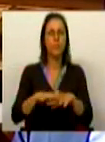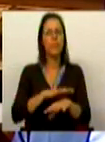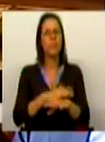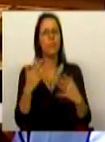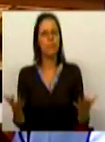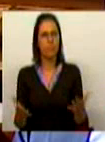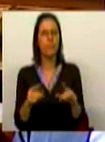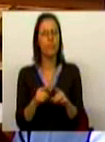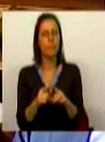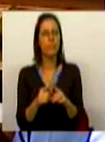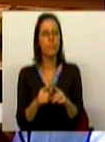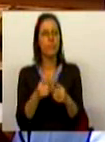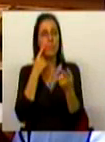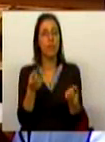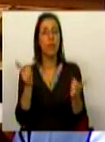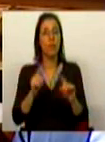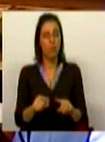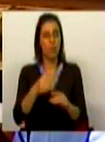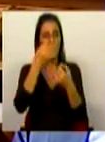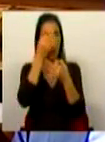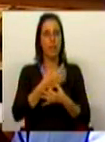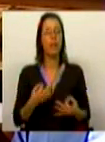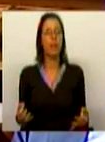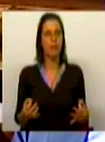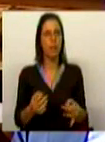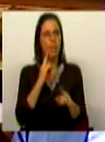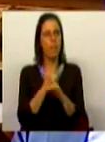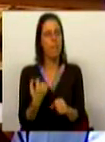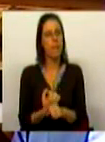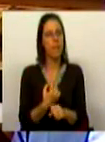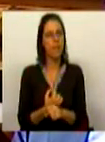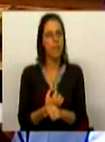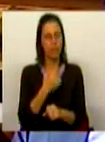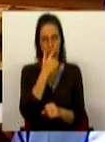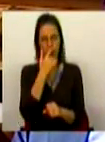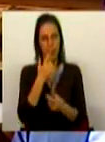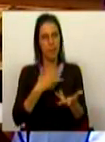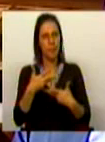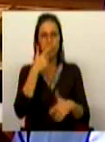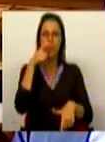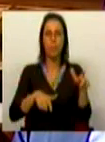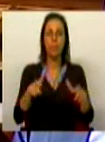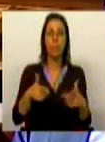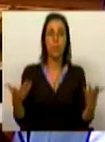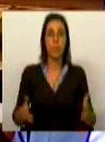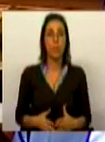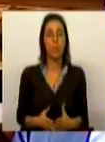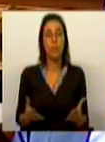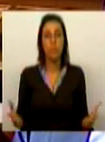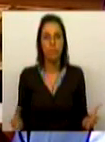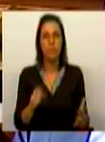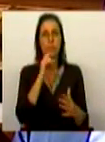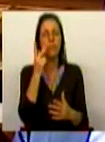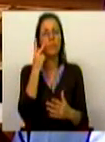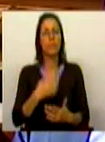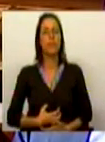administração e por restituir dignidade nesses serviços, na sua relação com as populações. Pude